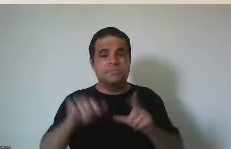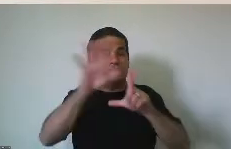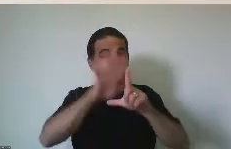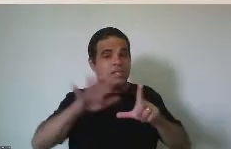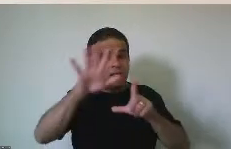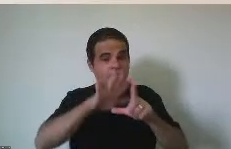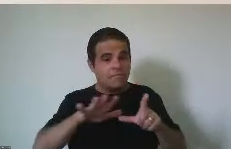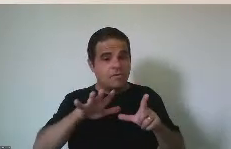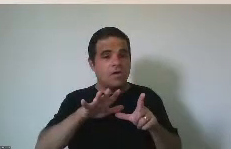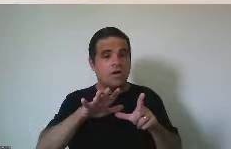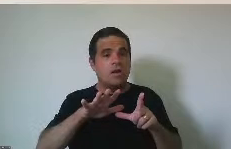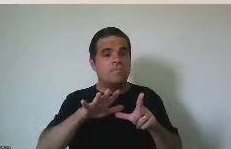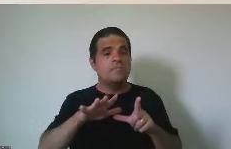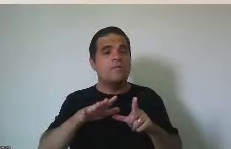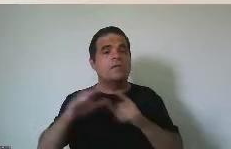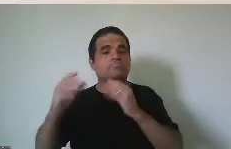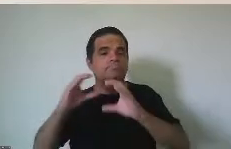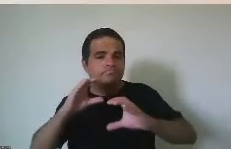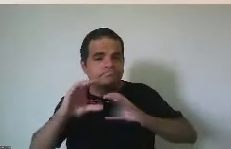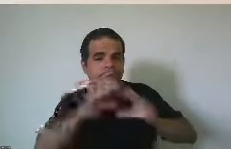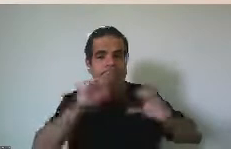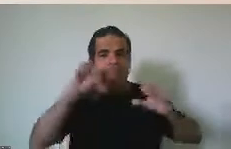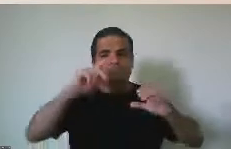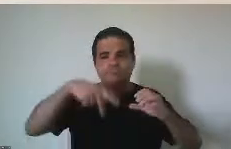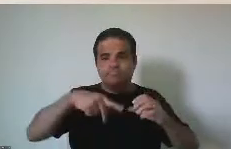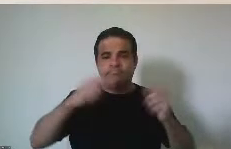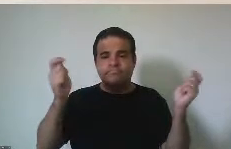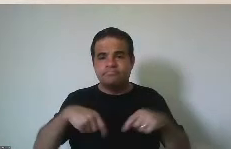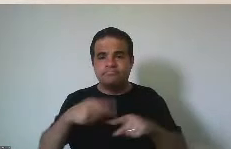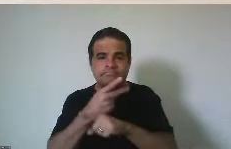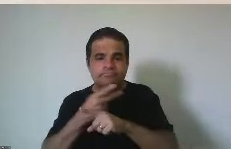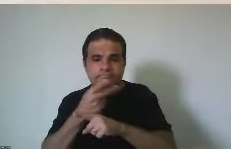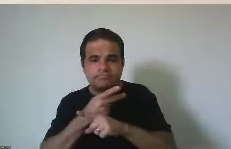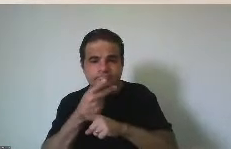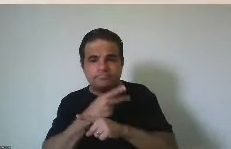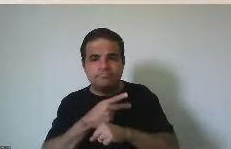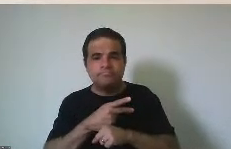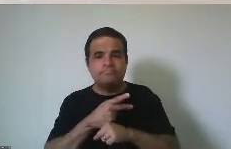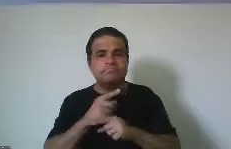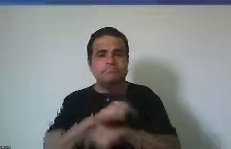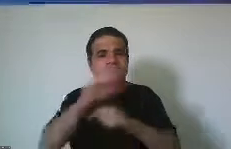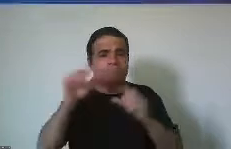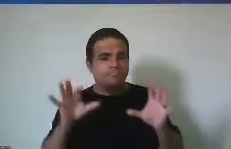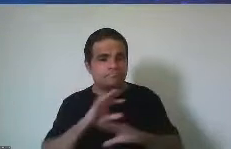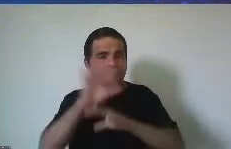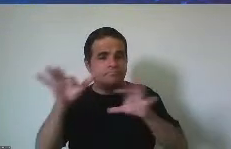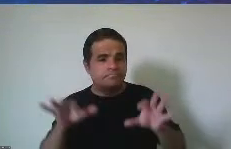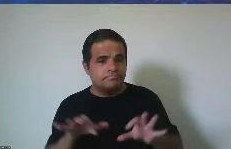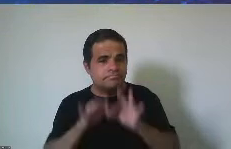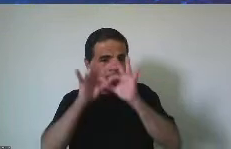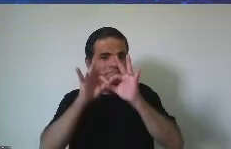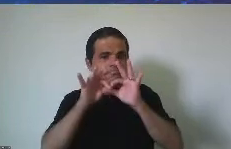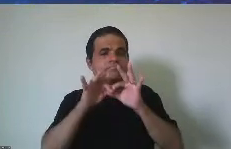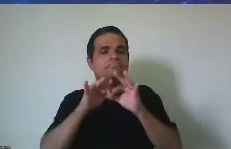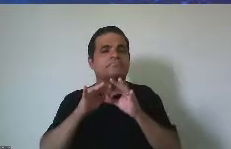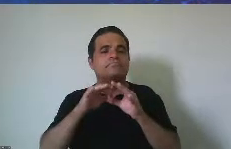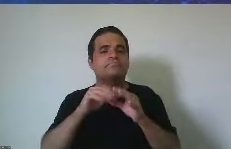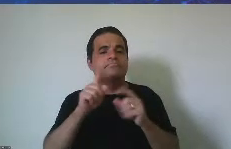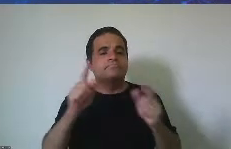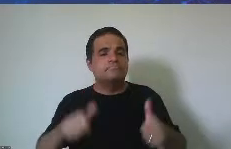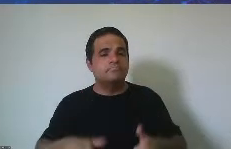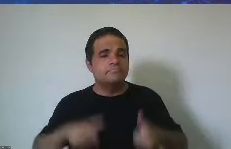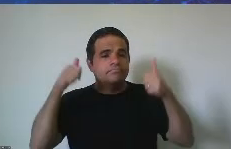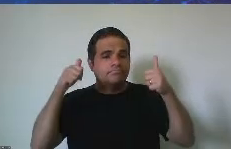comunicação entre operadores que busca tá focado na eficiência operacional na coordenação e